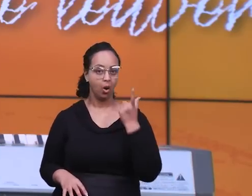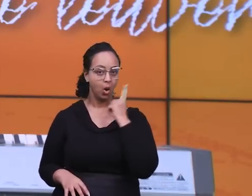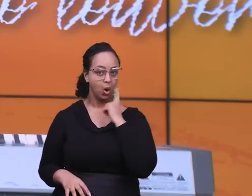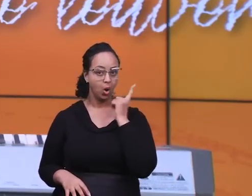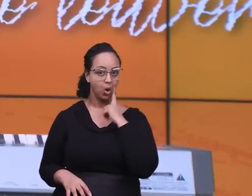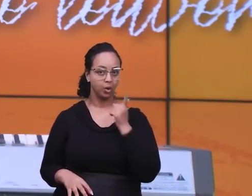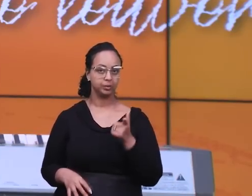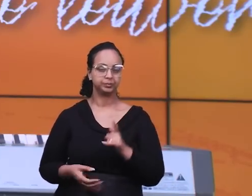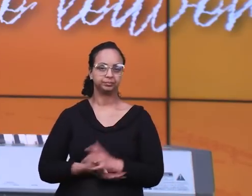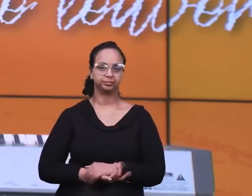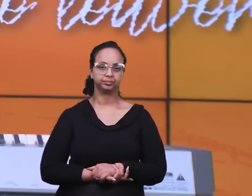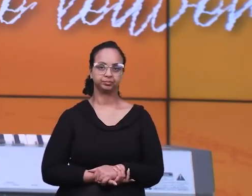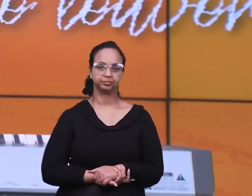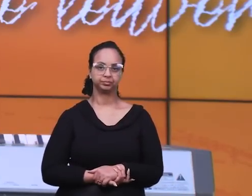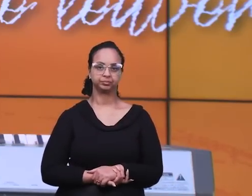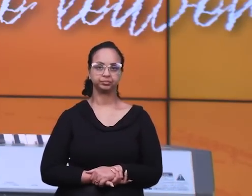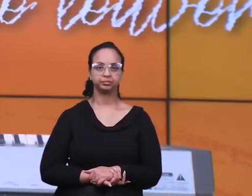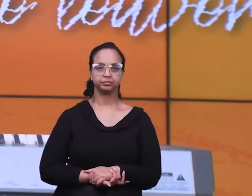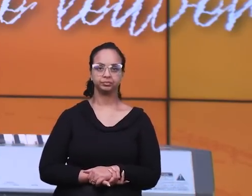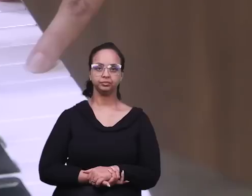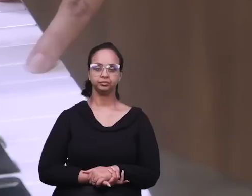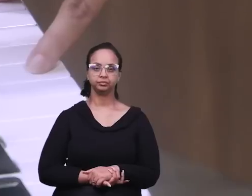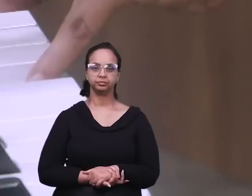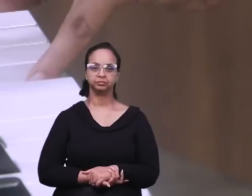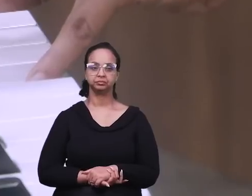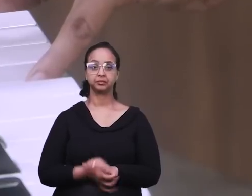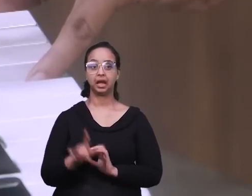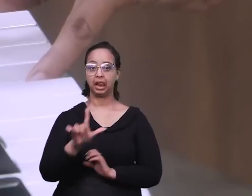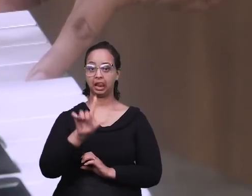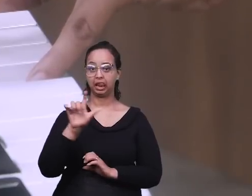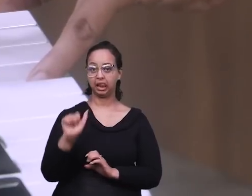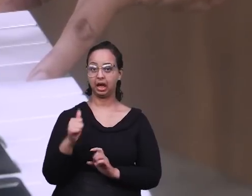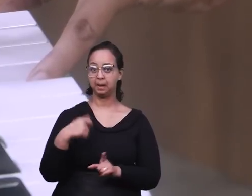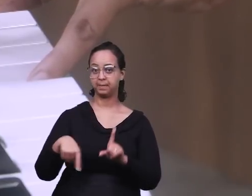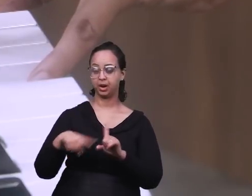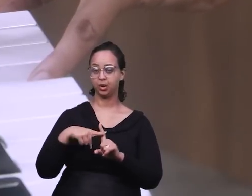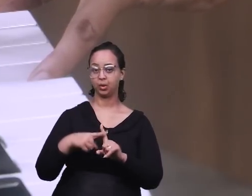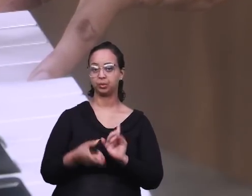Vamos lá. Lá maior.